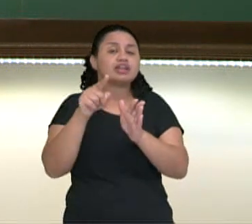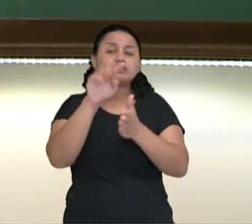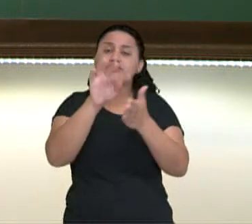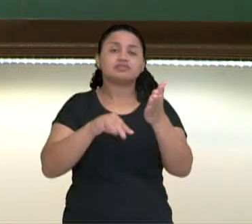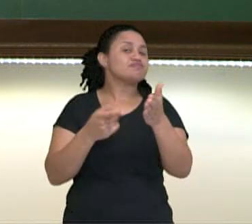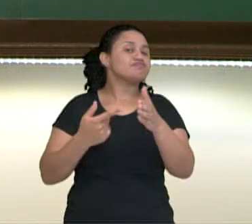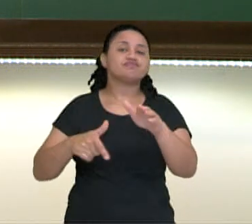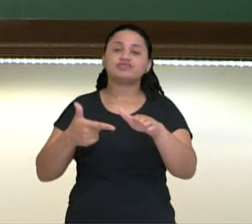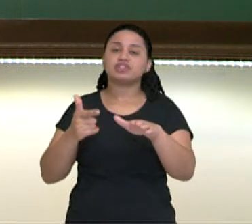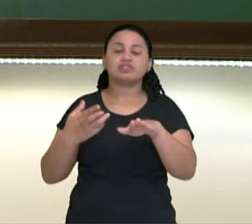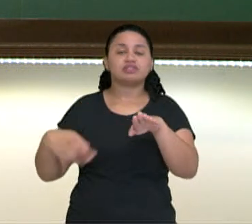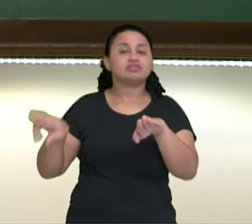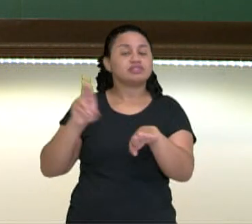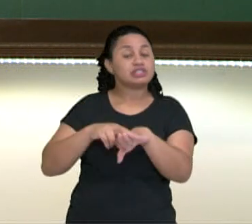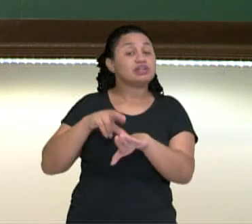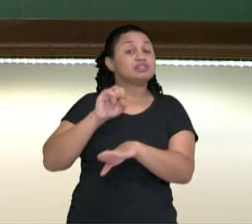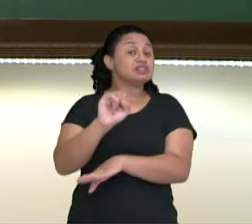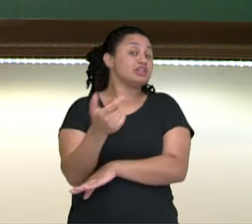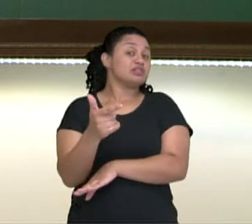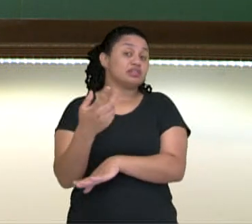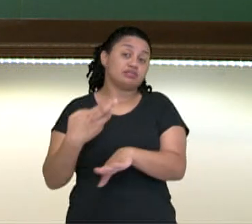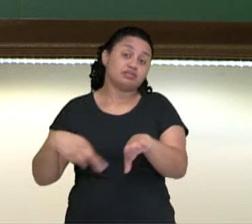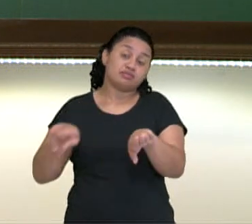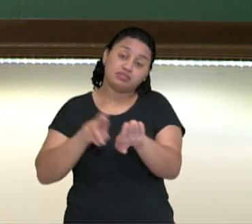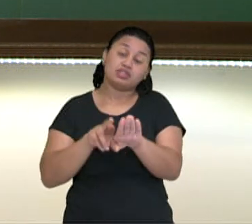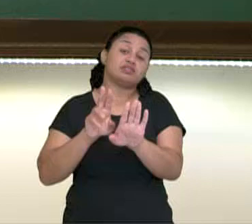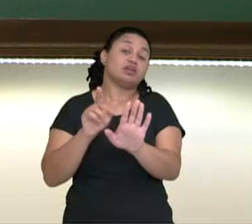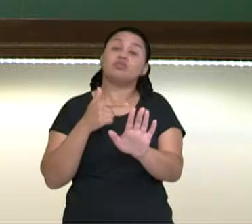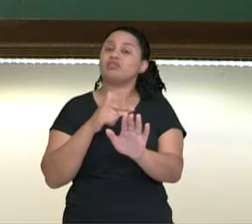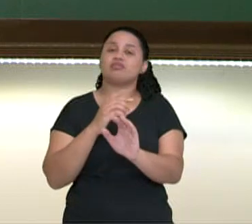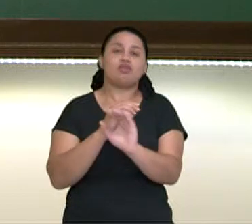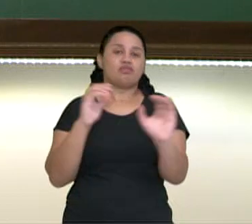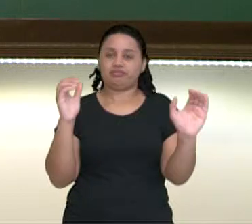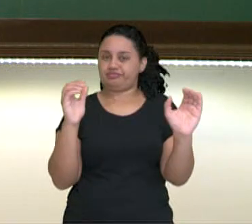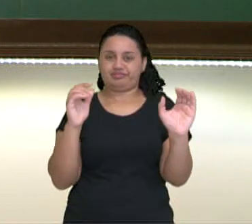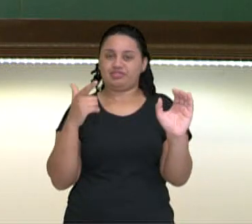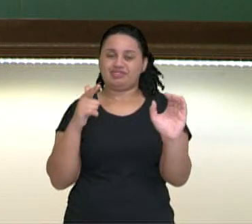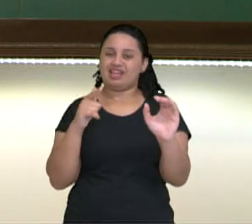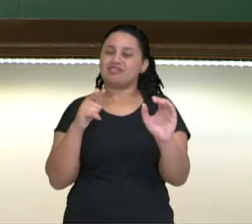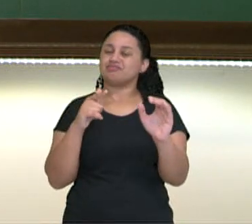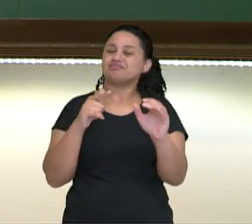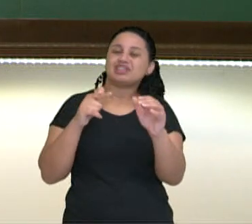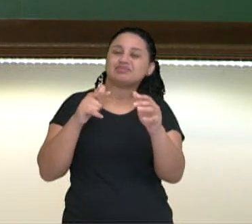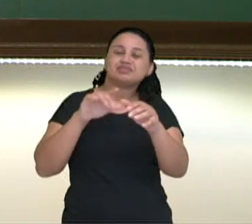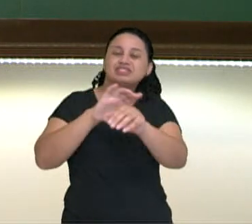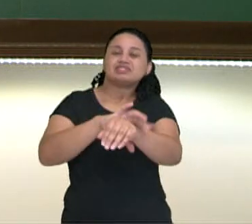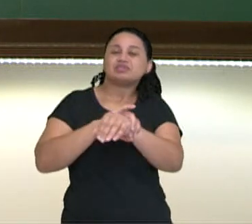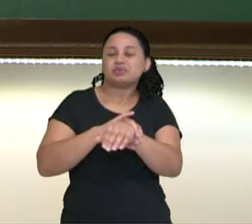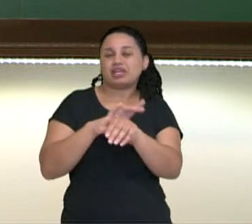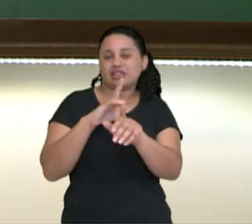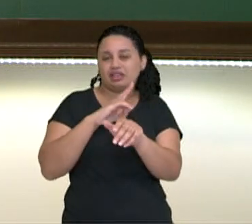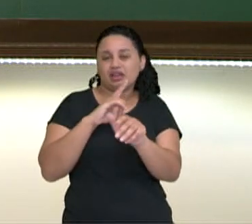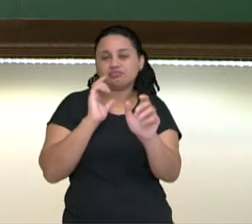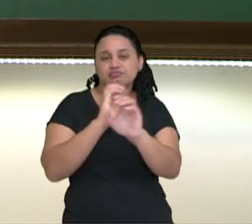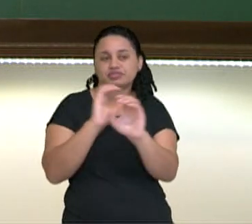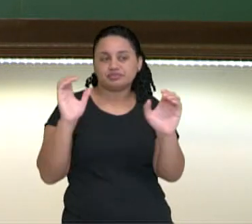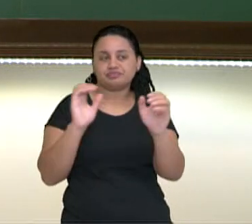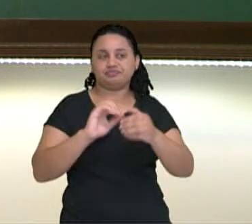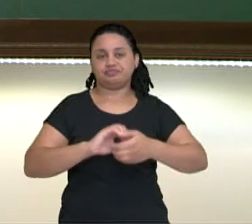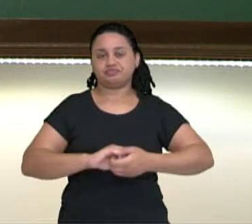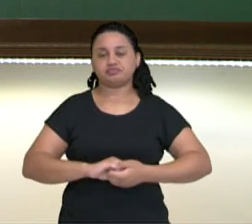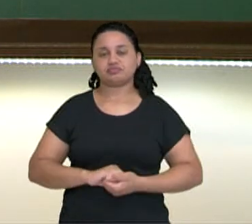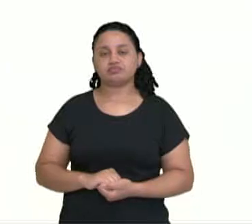revisado, provavelmente ele não vem de uma fonte segura. The date of the news can help you a